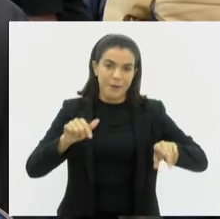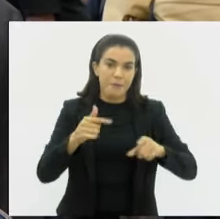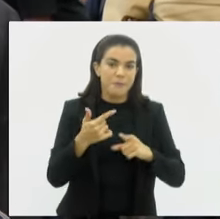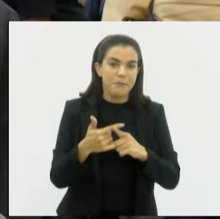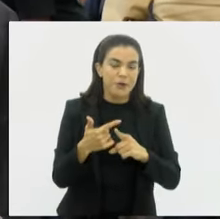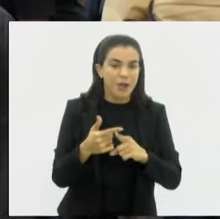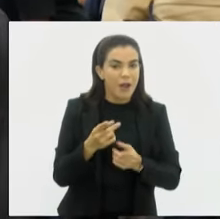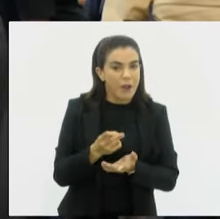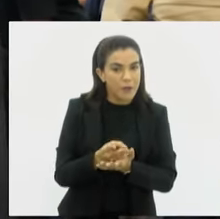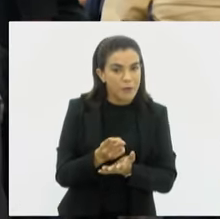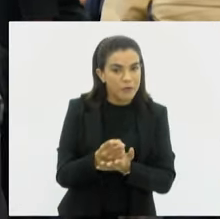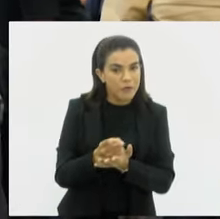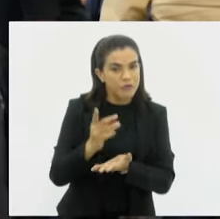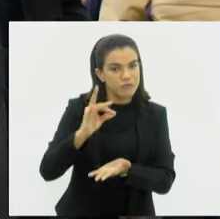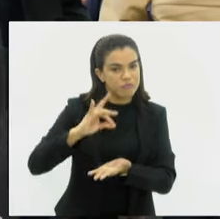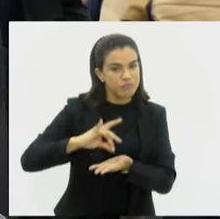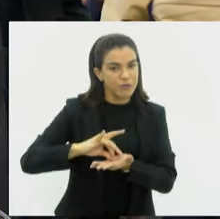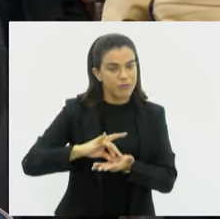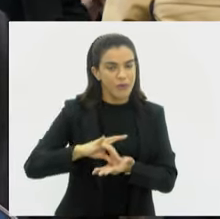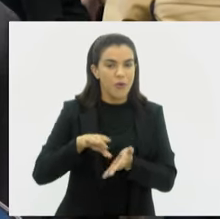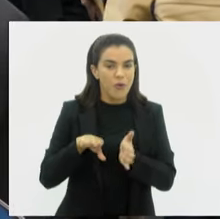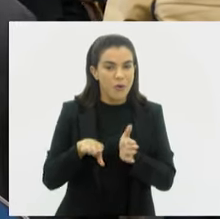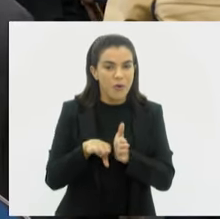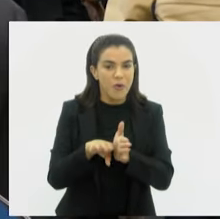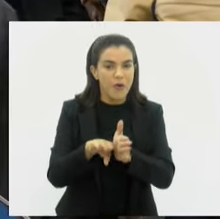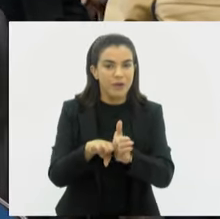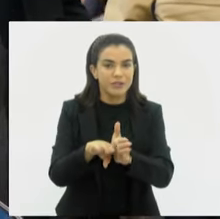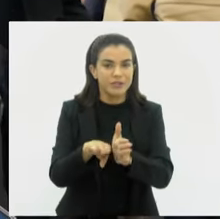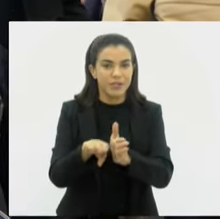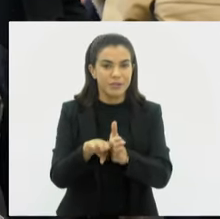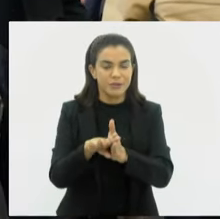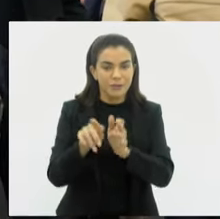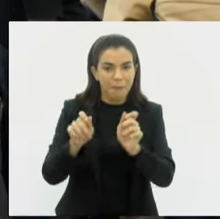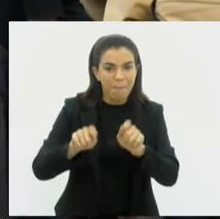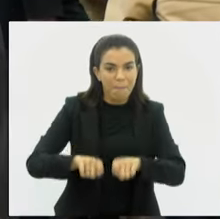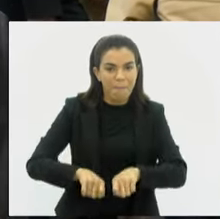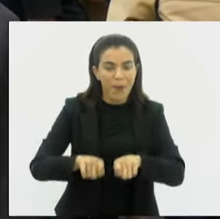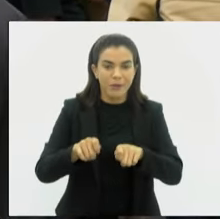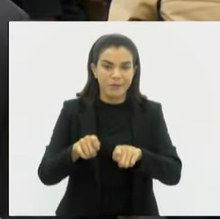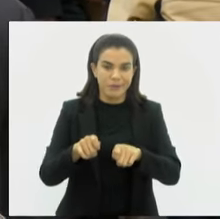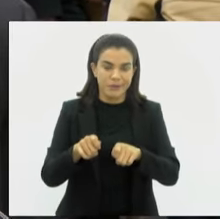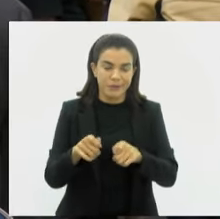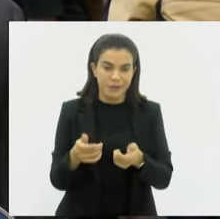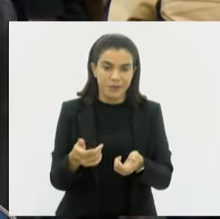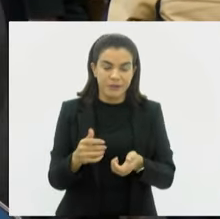continue sendo, de fato, uma estação mais ampla, porque até o trem